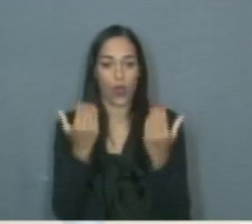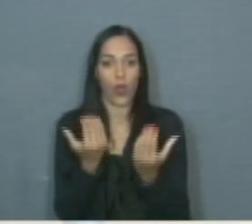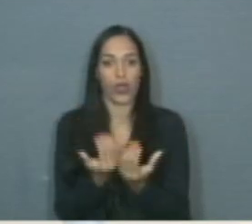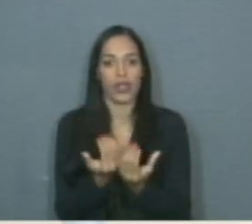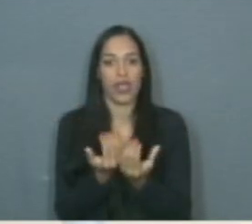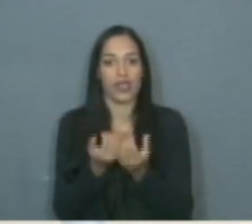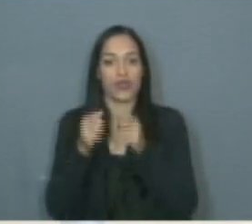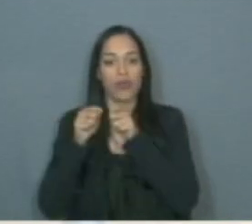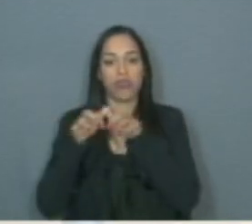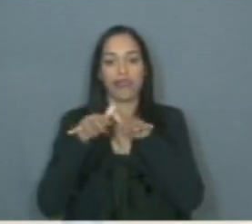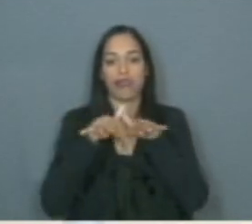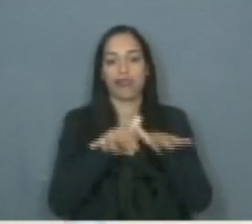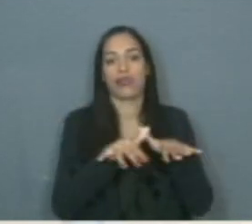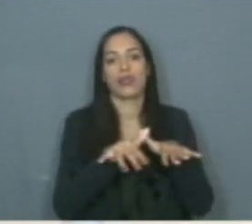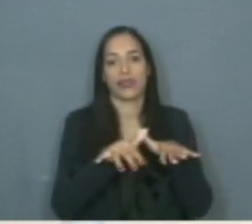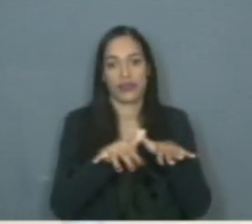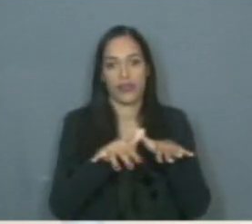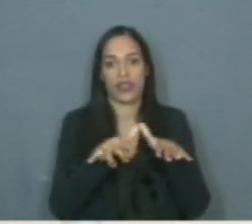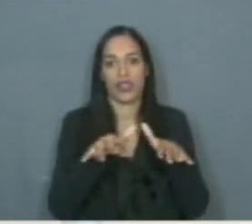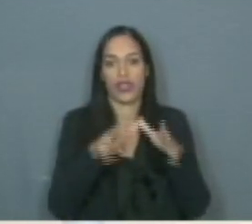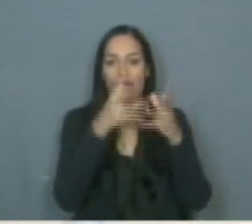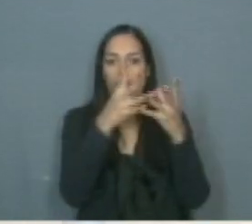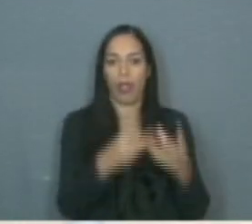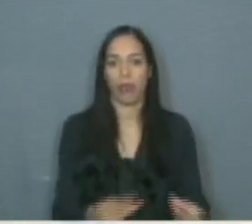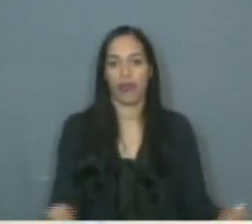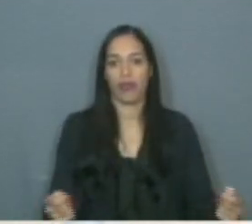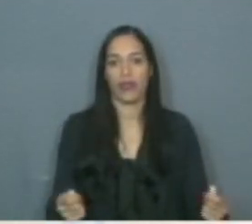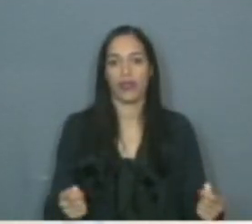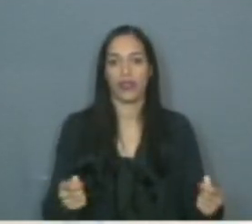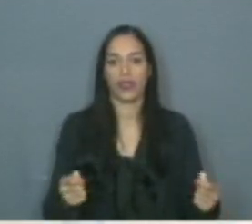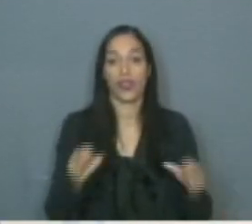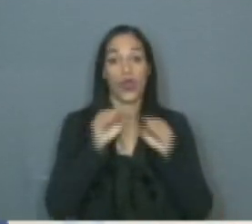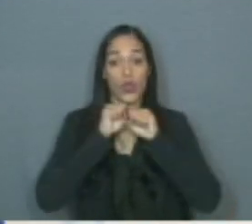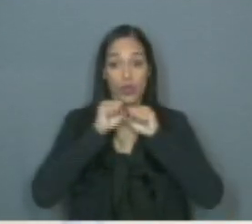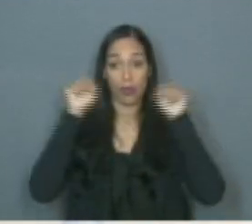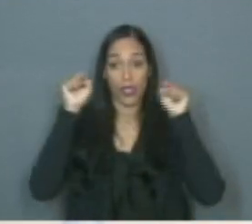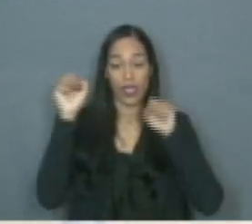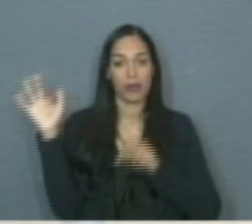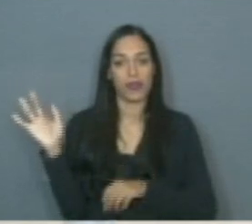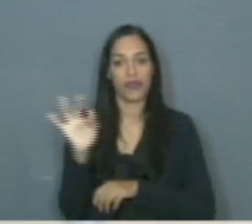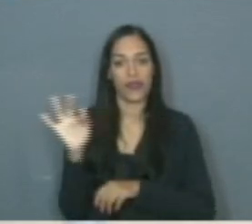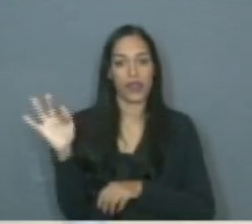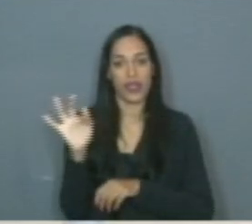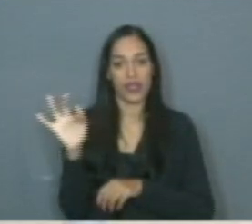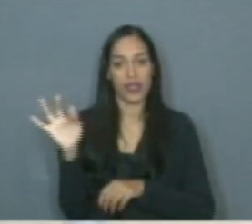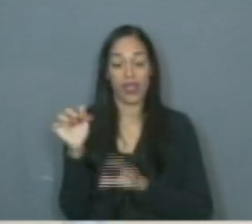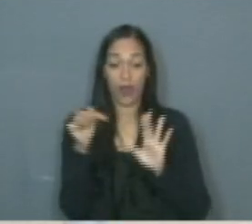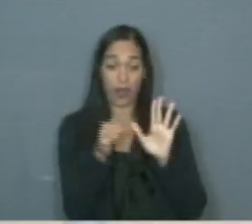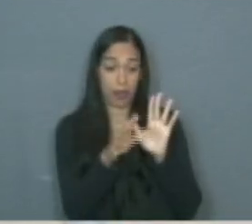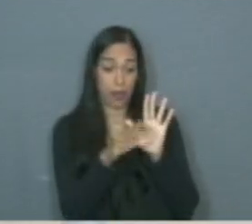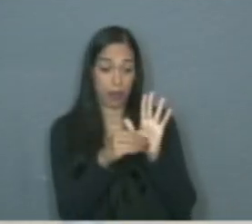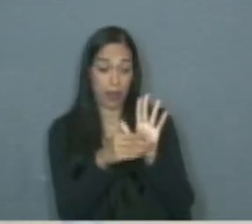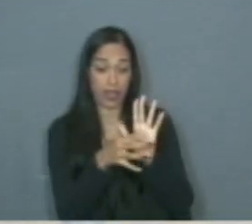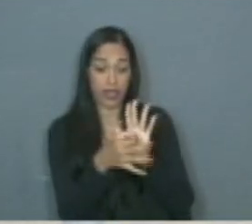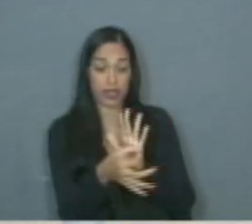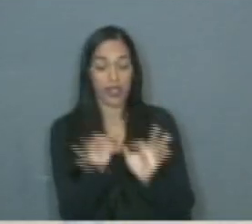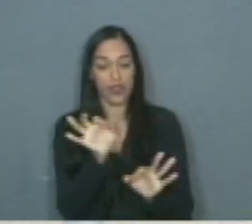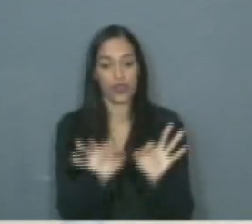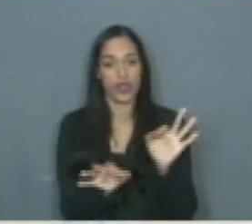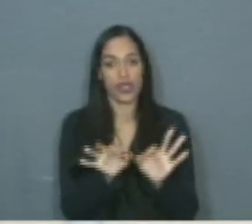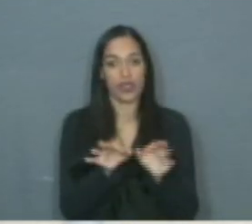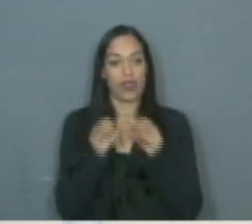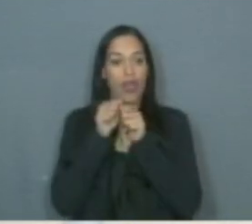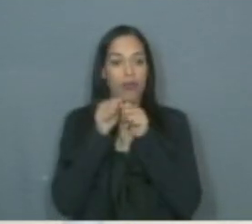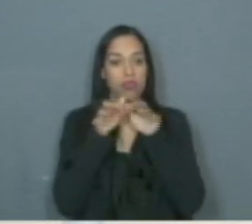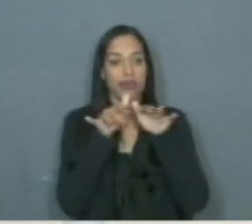invadido, depredado, que o Supremo Tribunal Federal, do qual eu pretendia falar no meu parecer jurídico, seja